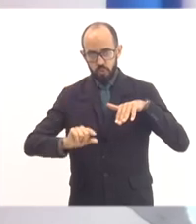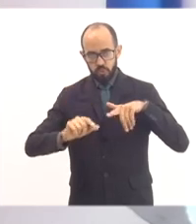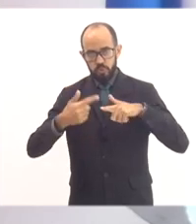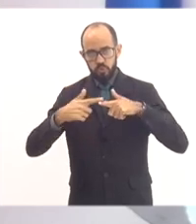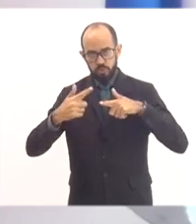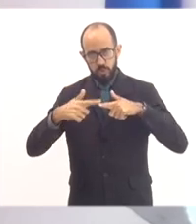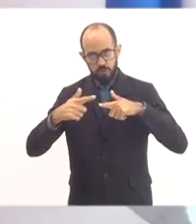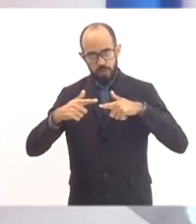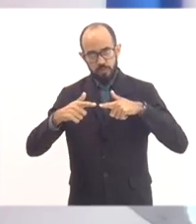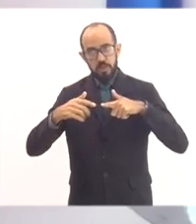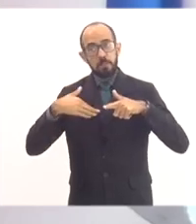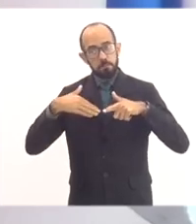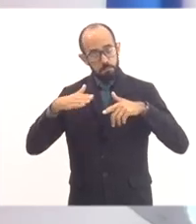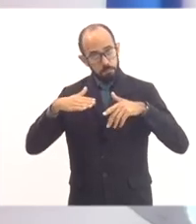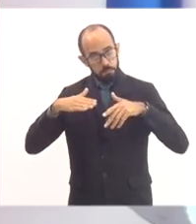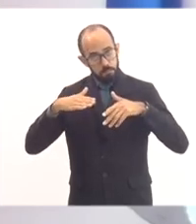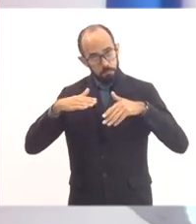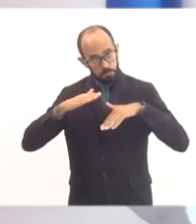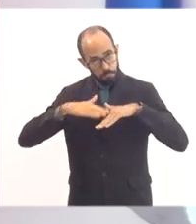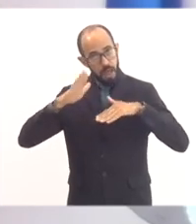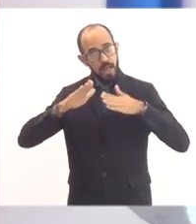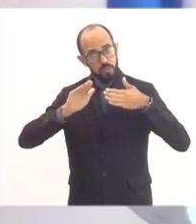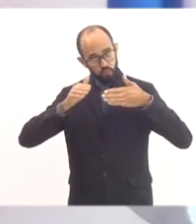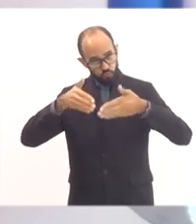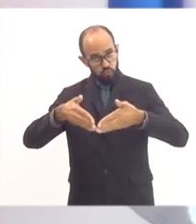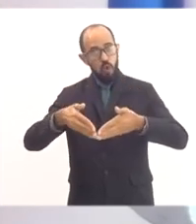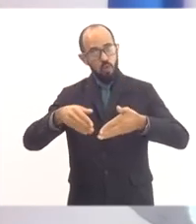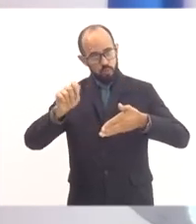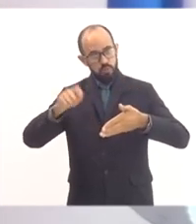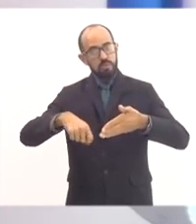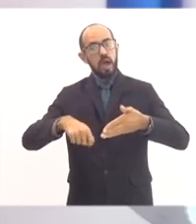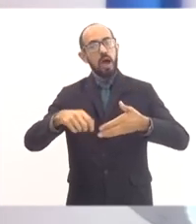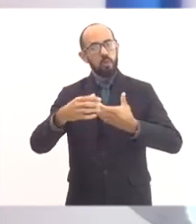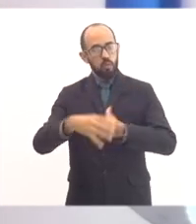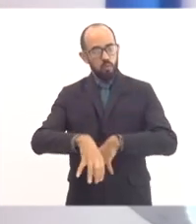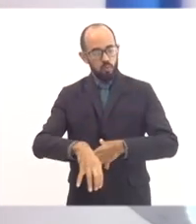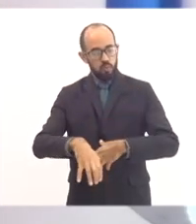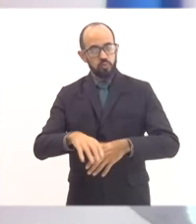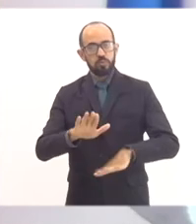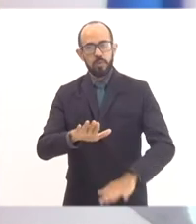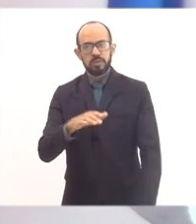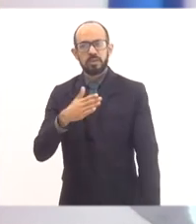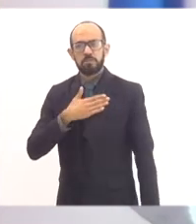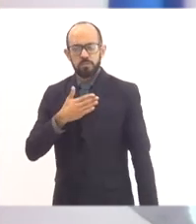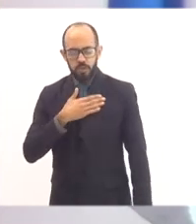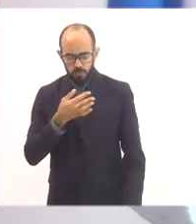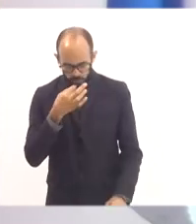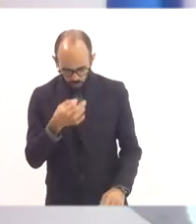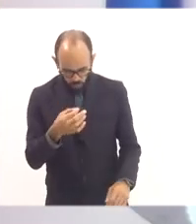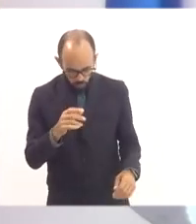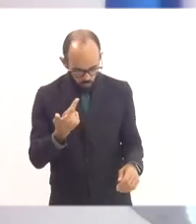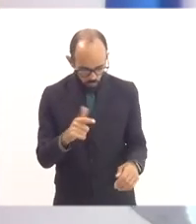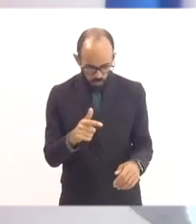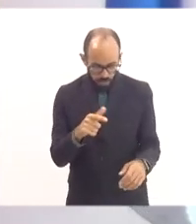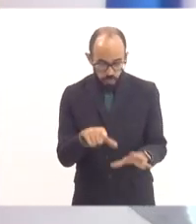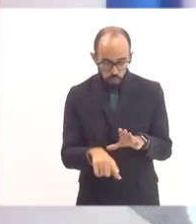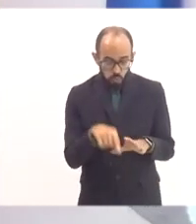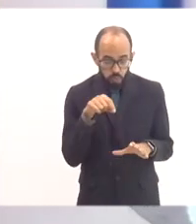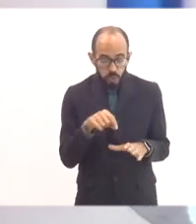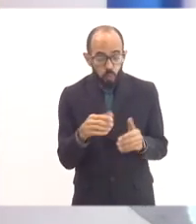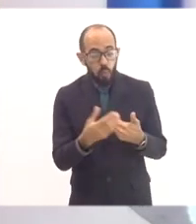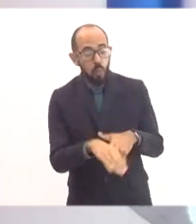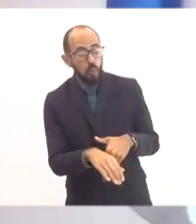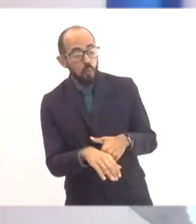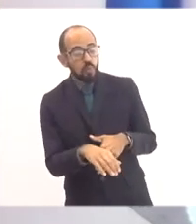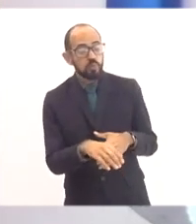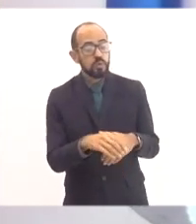mais ênfase a gente pode dar nos concursos que estão faltando. Então, eu tenho estabelecido isso. Não tem prioridade para um concurso ou para outro. A gente está